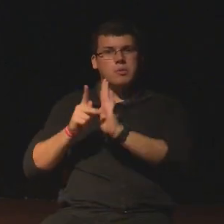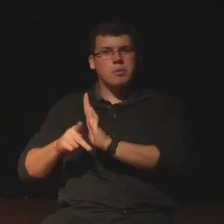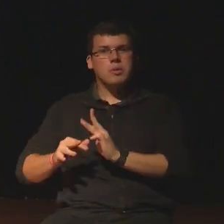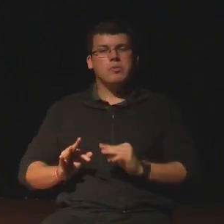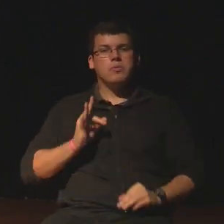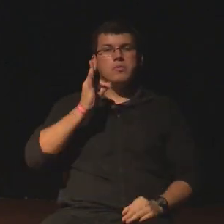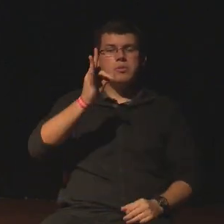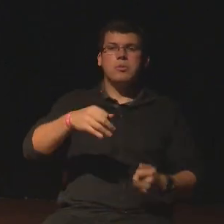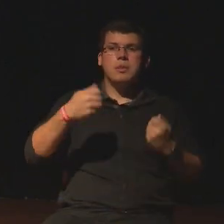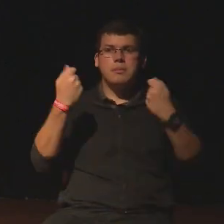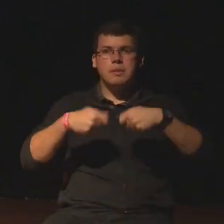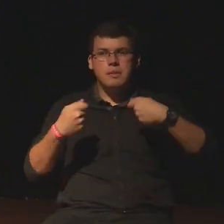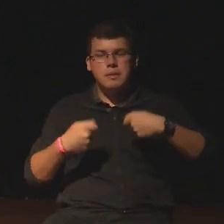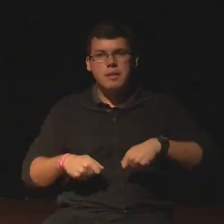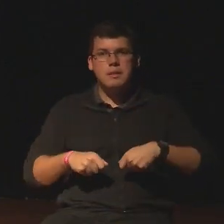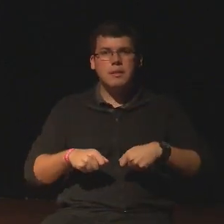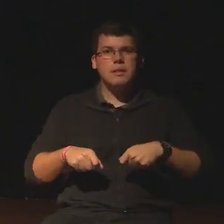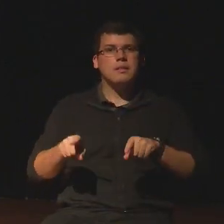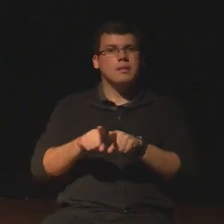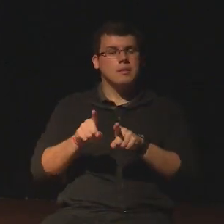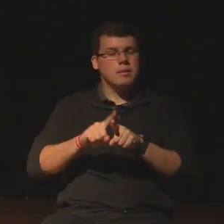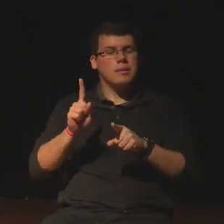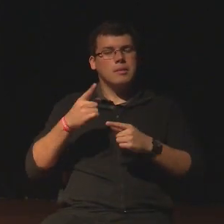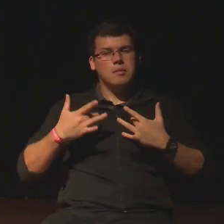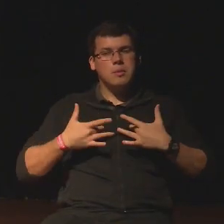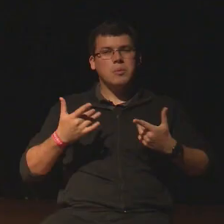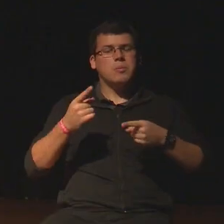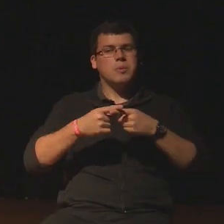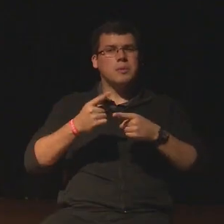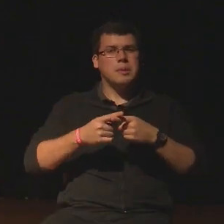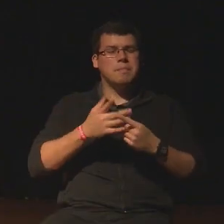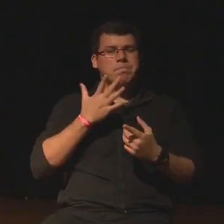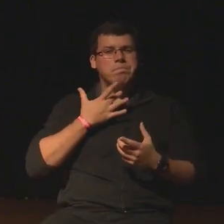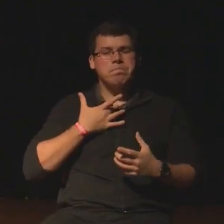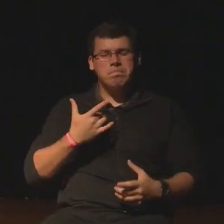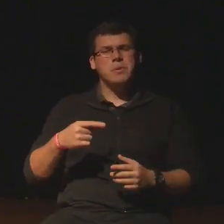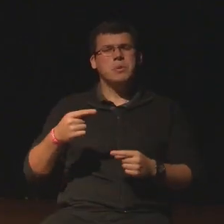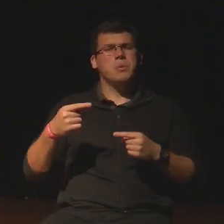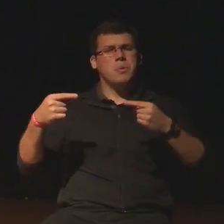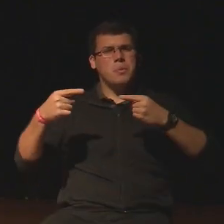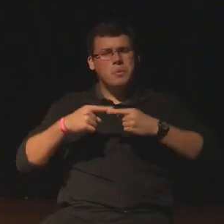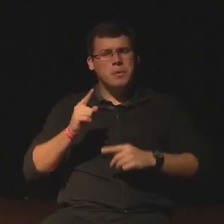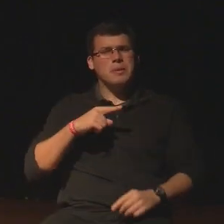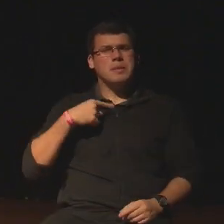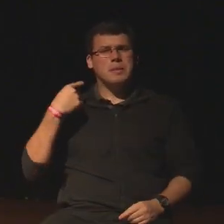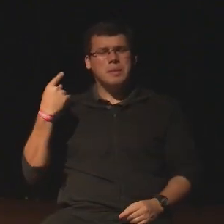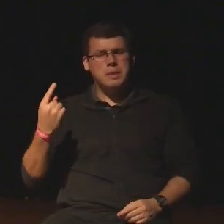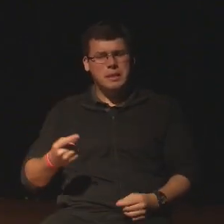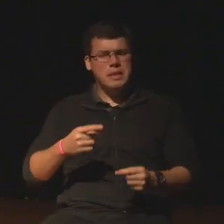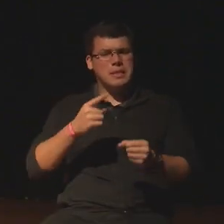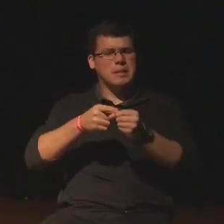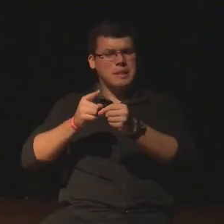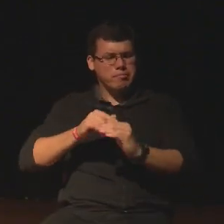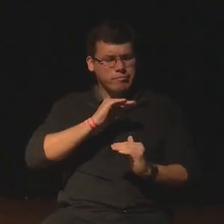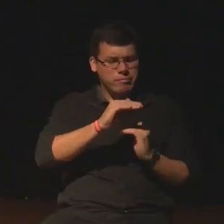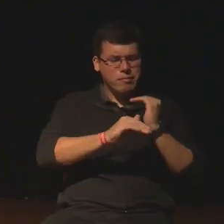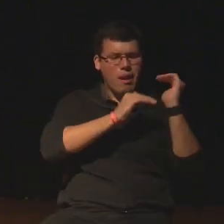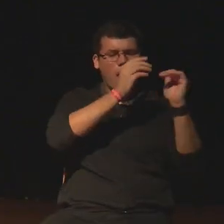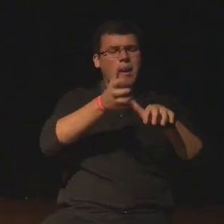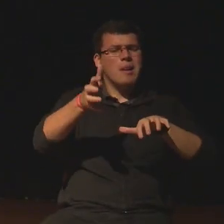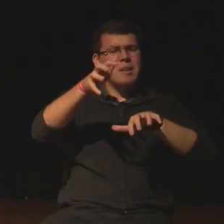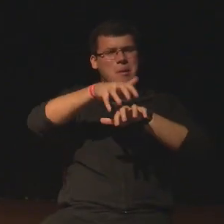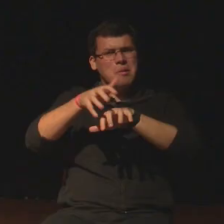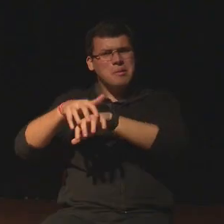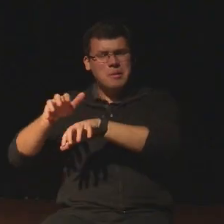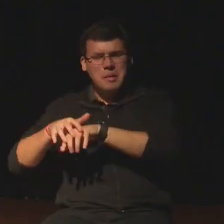projeto. Estamos totalmente à disposição, porque o interesse é nosso de que a gente tenha uma cidade cada vez mais inclusiva e acessível para todas